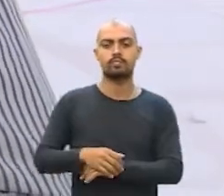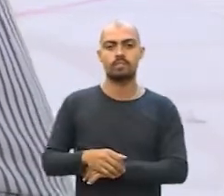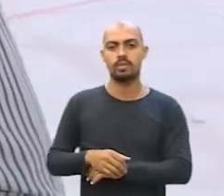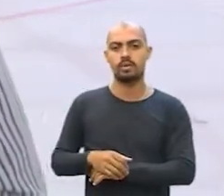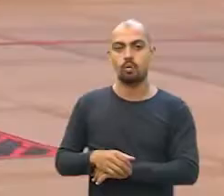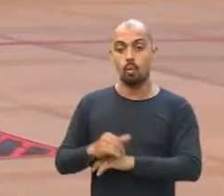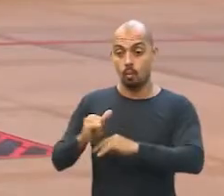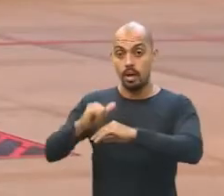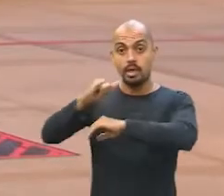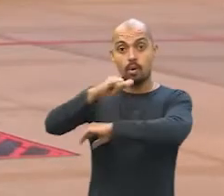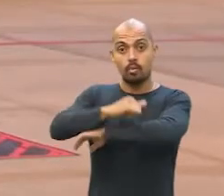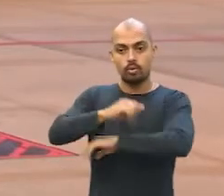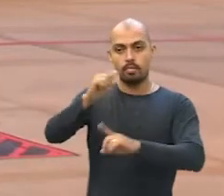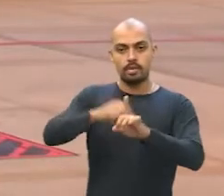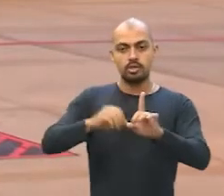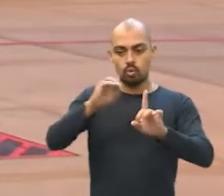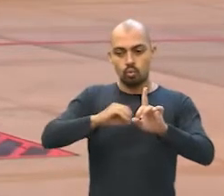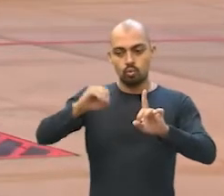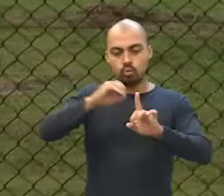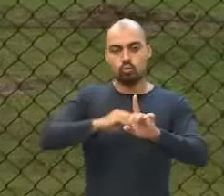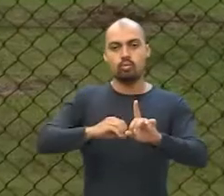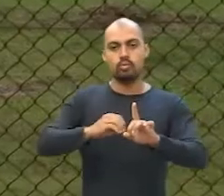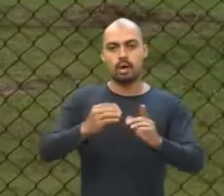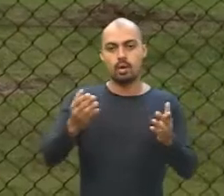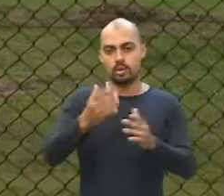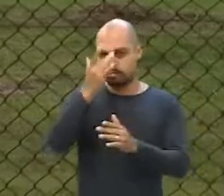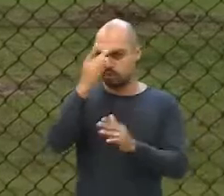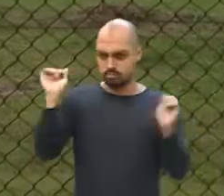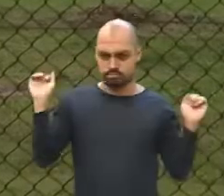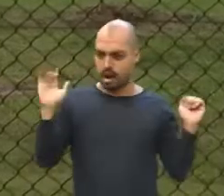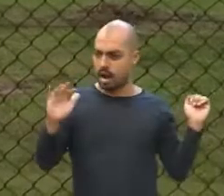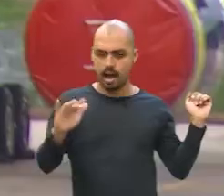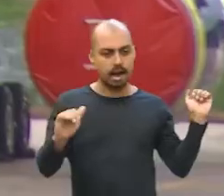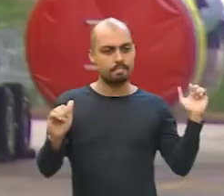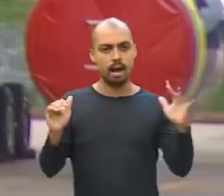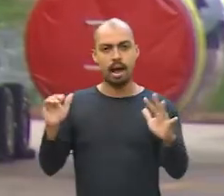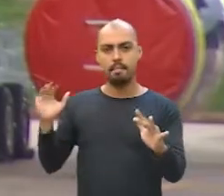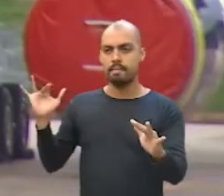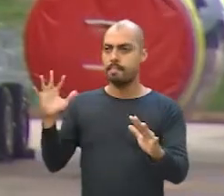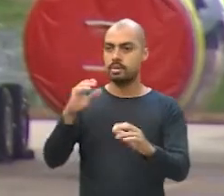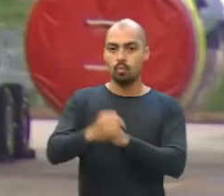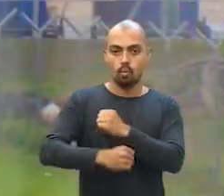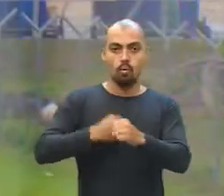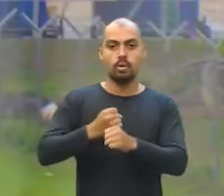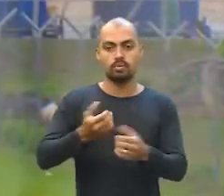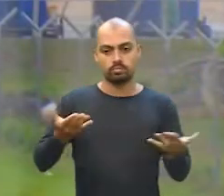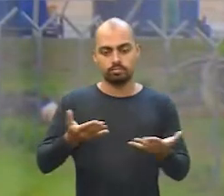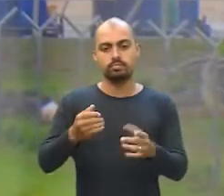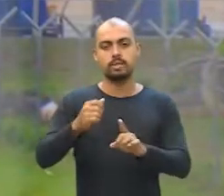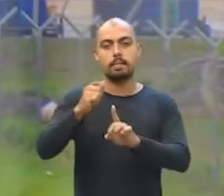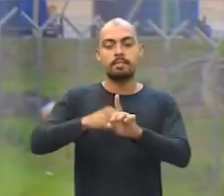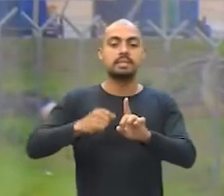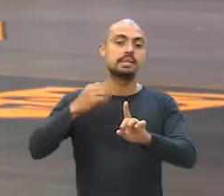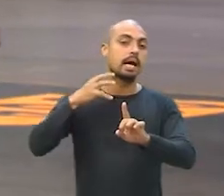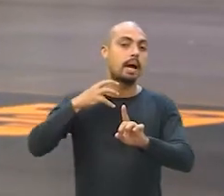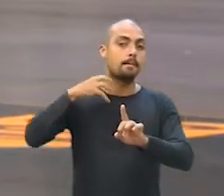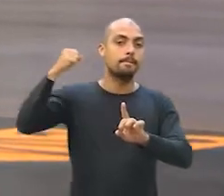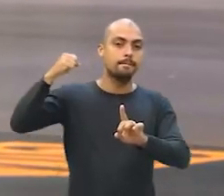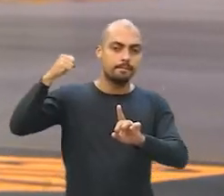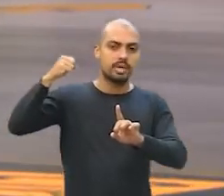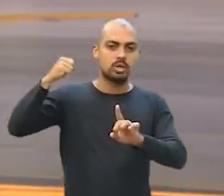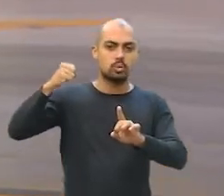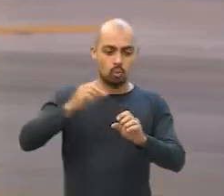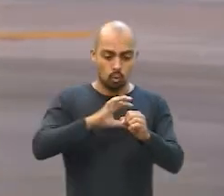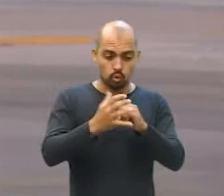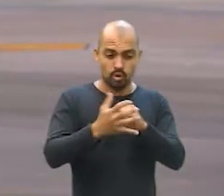voos de passageiros. Viracopos encerrou outubro com o terceiro maior fluxo de passageiros para um mês no ano. Em